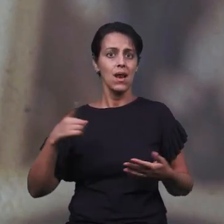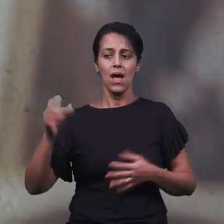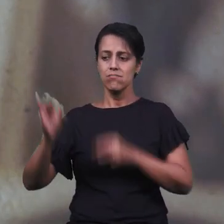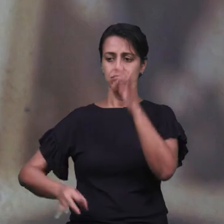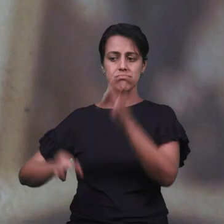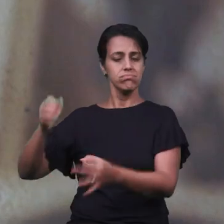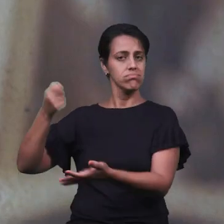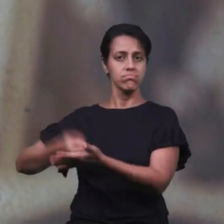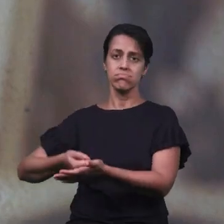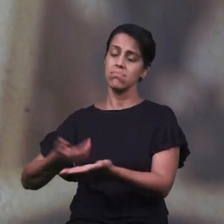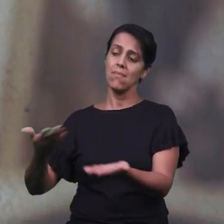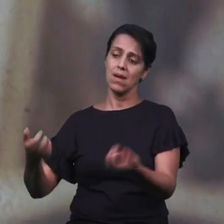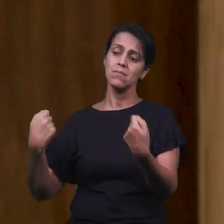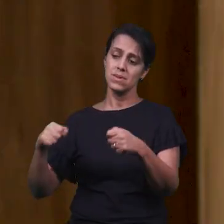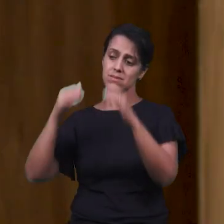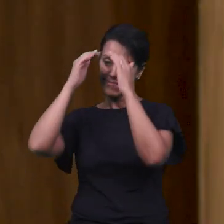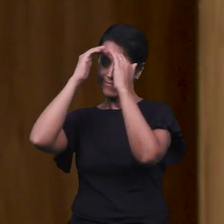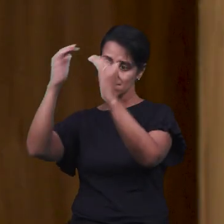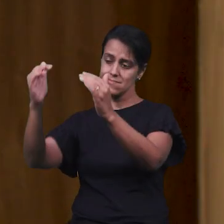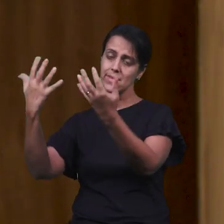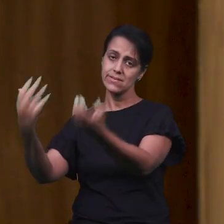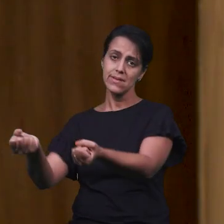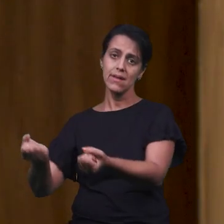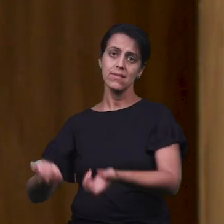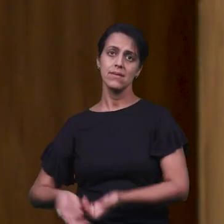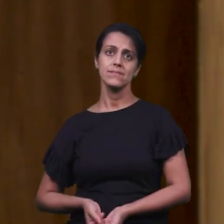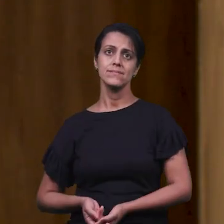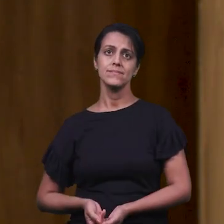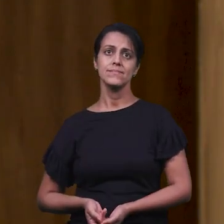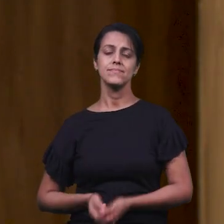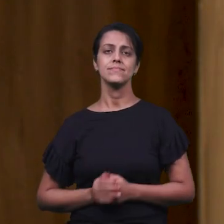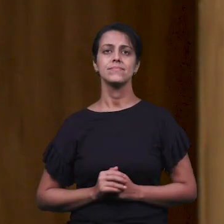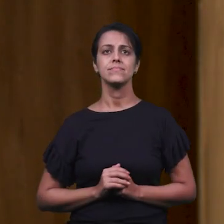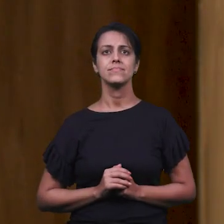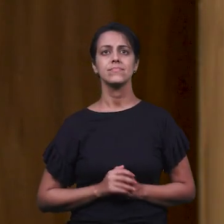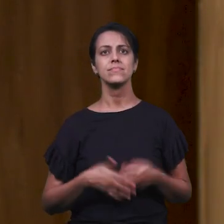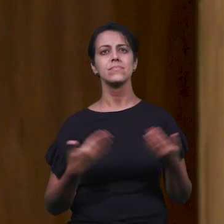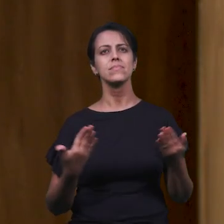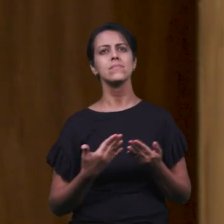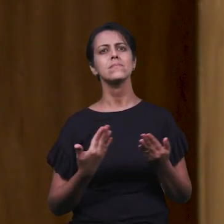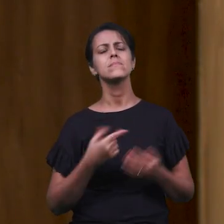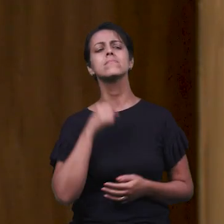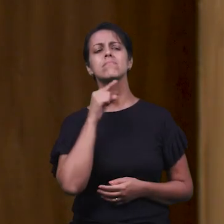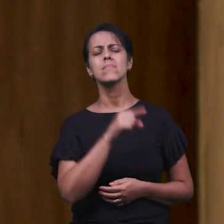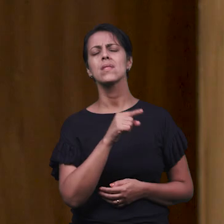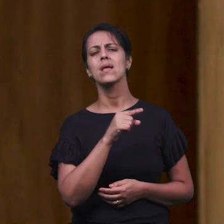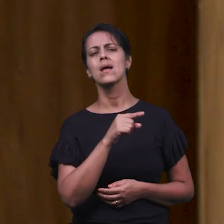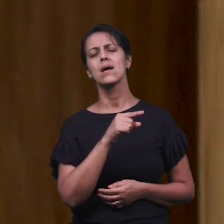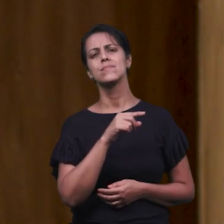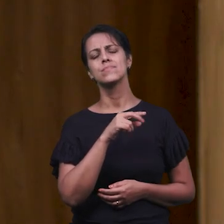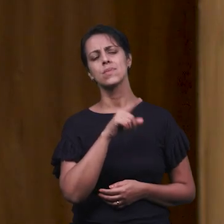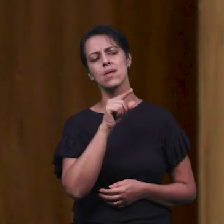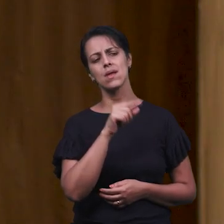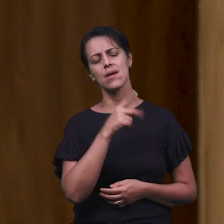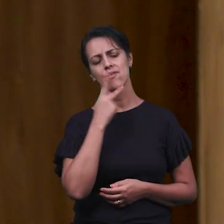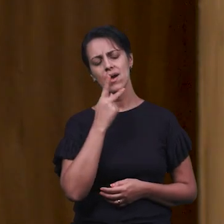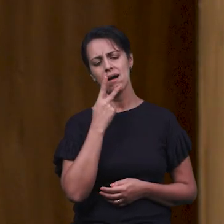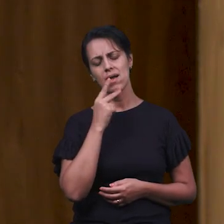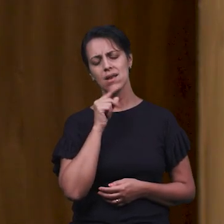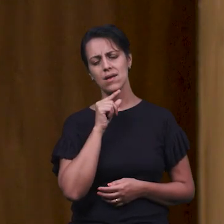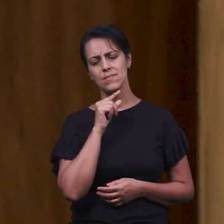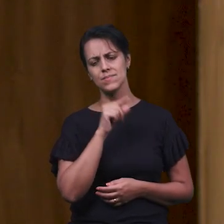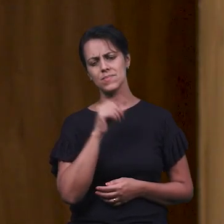sujeito a isso tudo, né? Agora, doutor Maurício, né, até pela explanação do senhor, então a gente entende